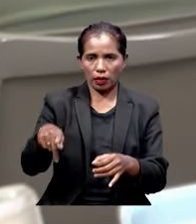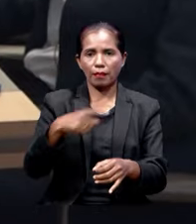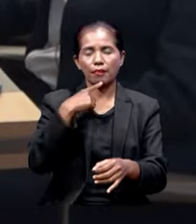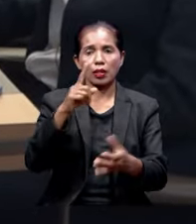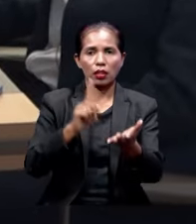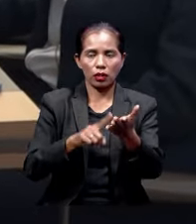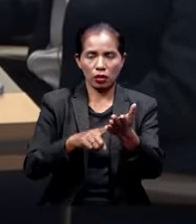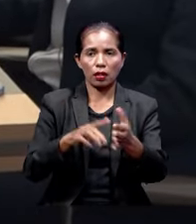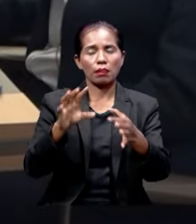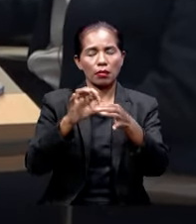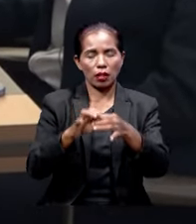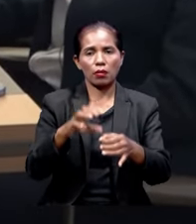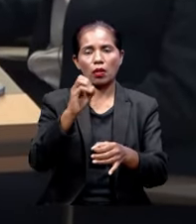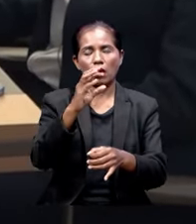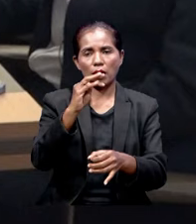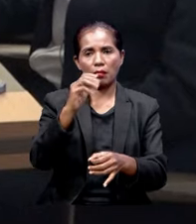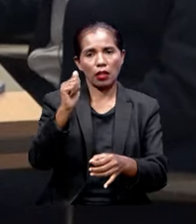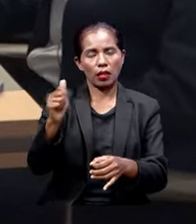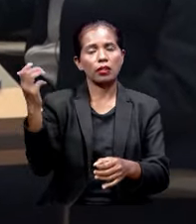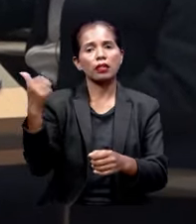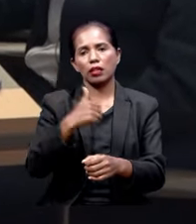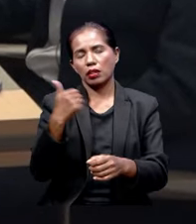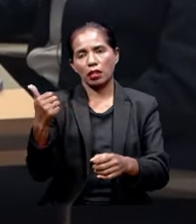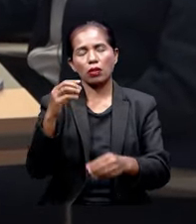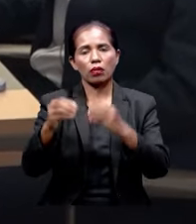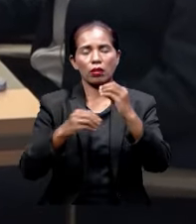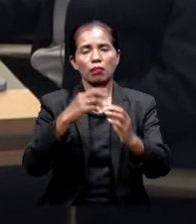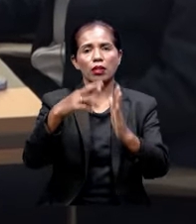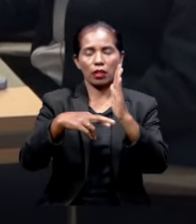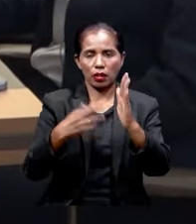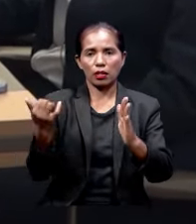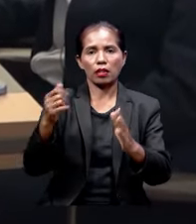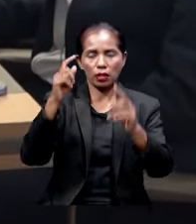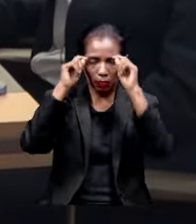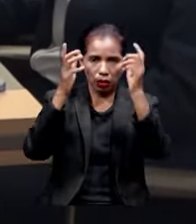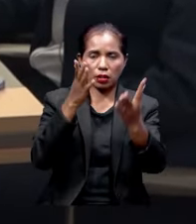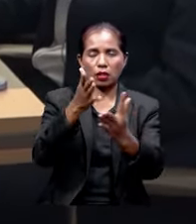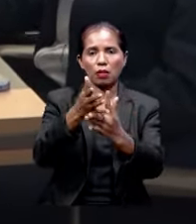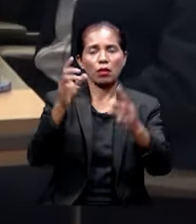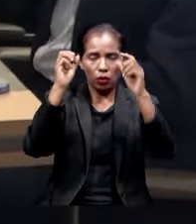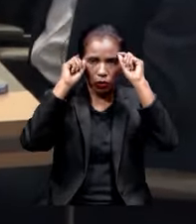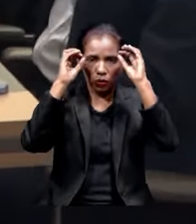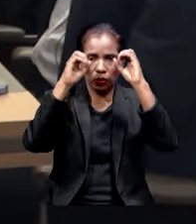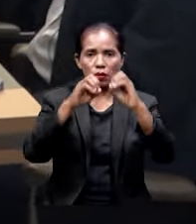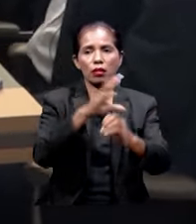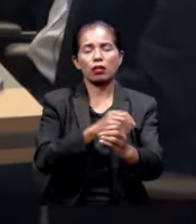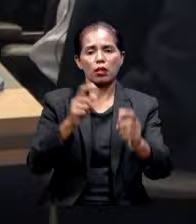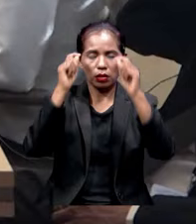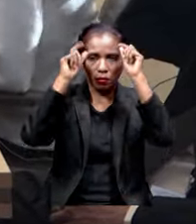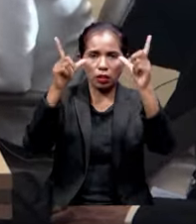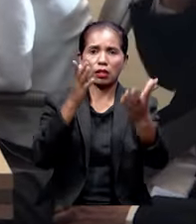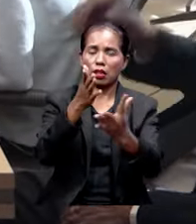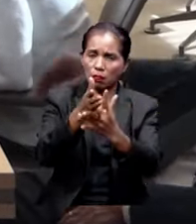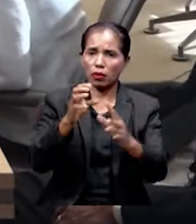país membro atuais OMK Circelo quando batermos no condições de adesão Timor-Leste e organização. Agenda reunião da